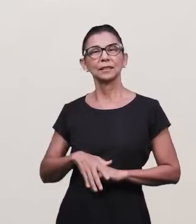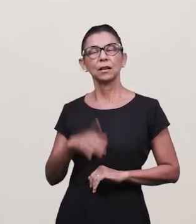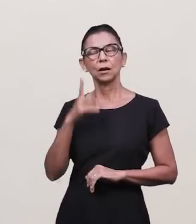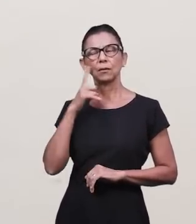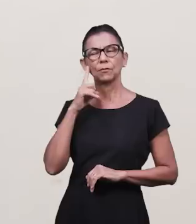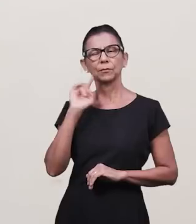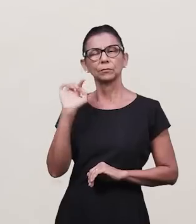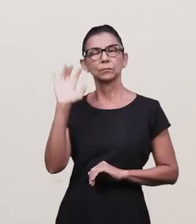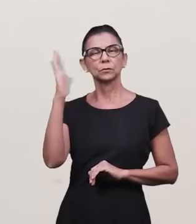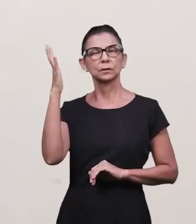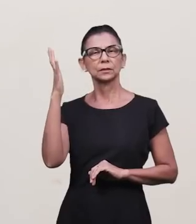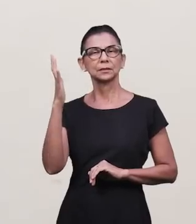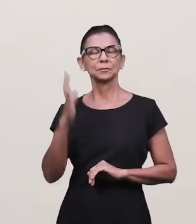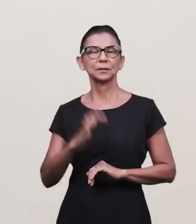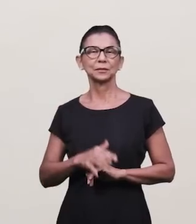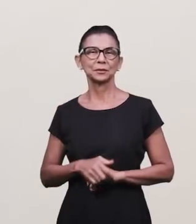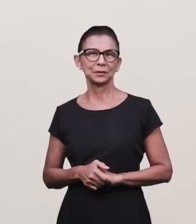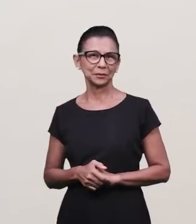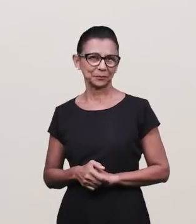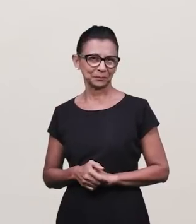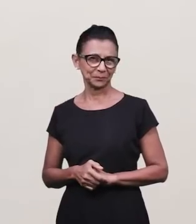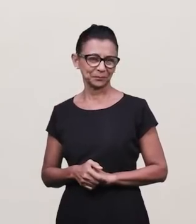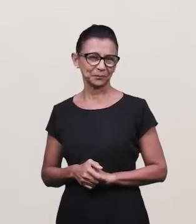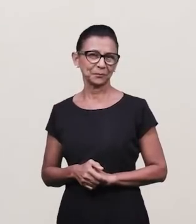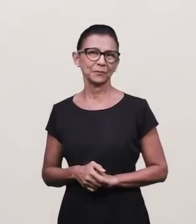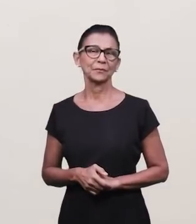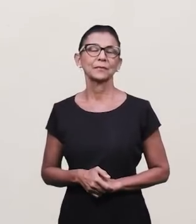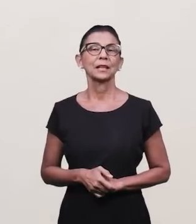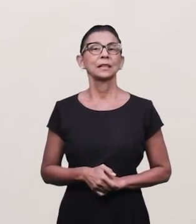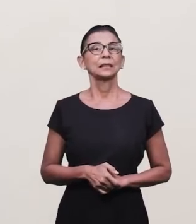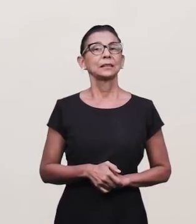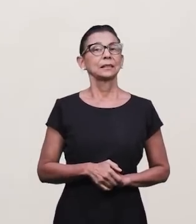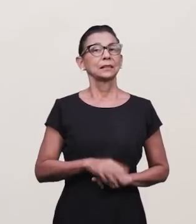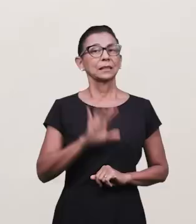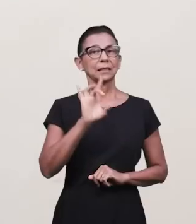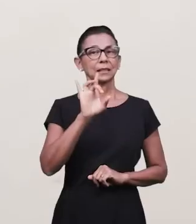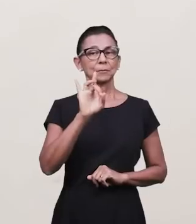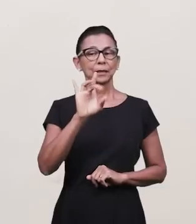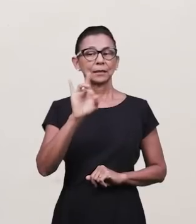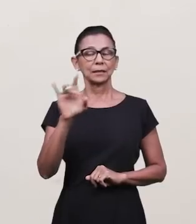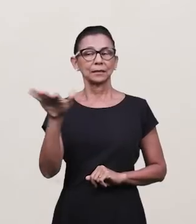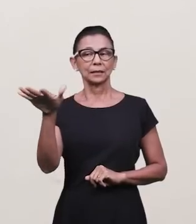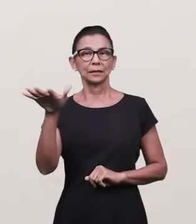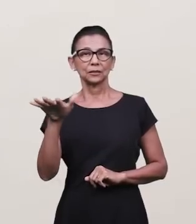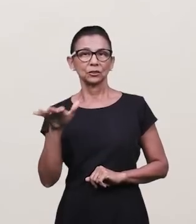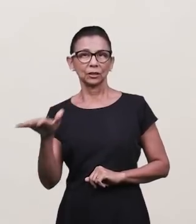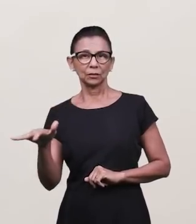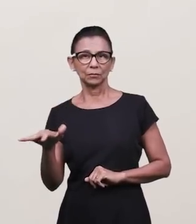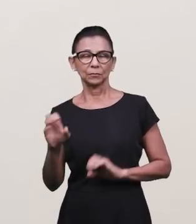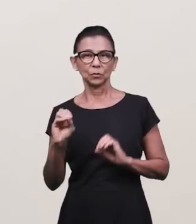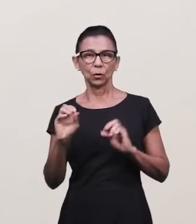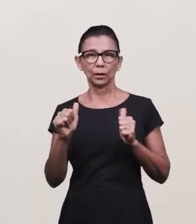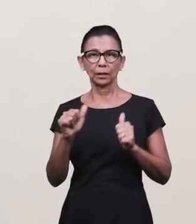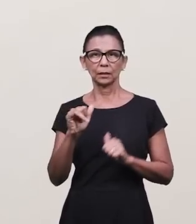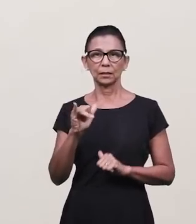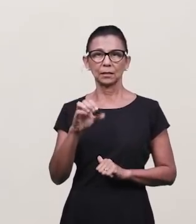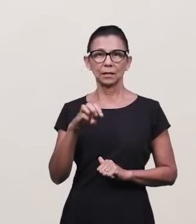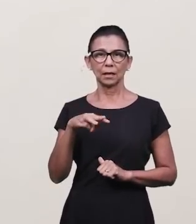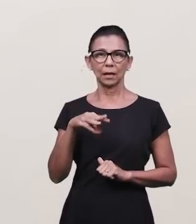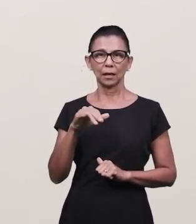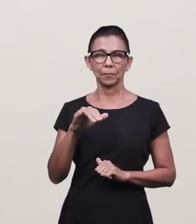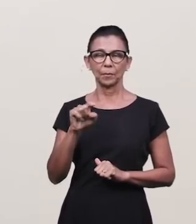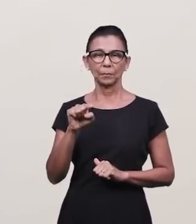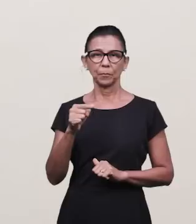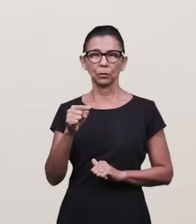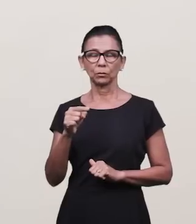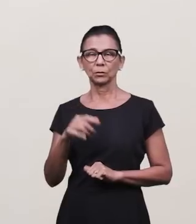está acontecendo lá nas igrejas. Então, para cada região que vamos citar aqui, temos ali ICM ponto